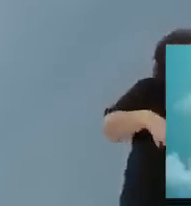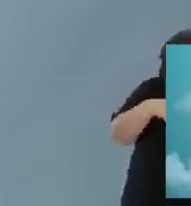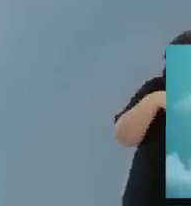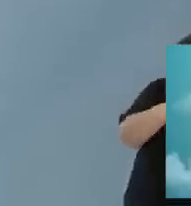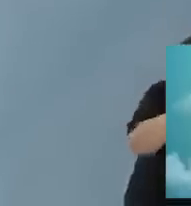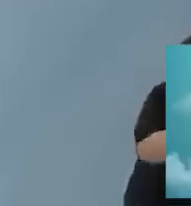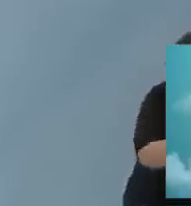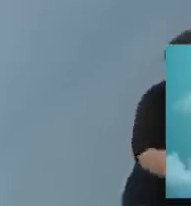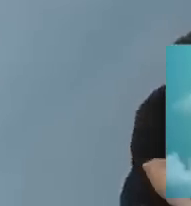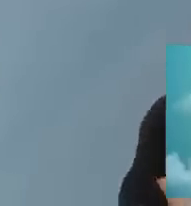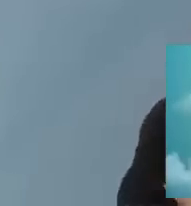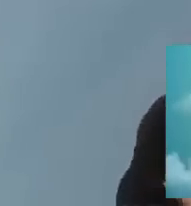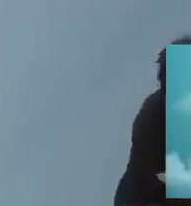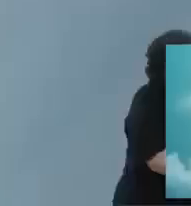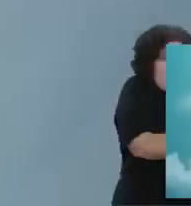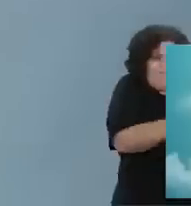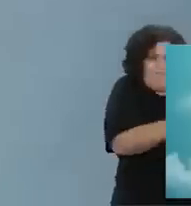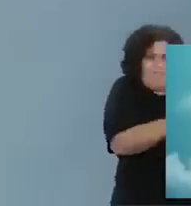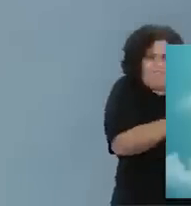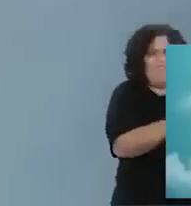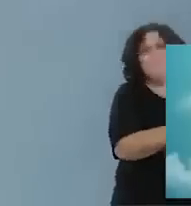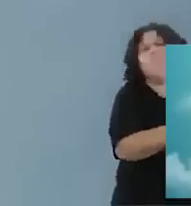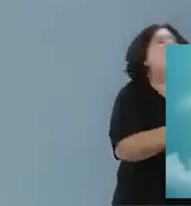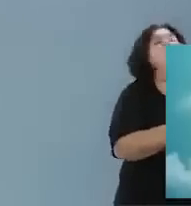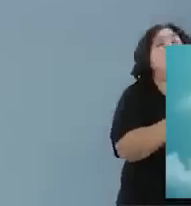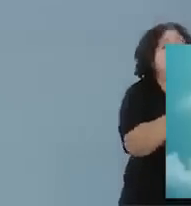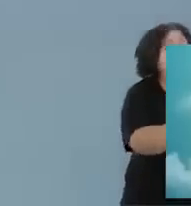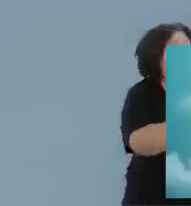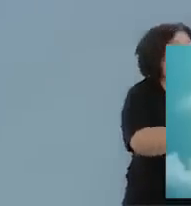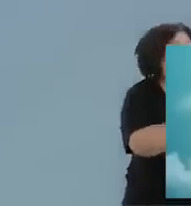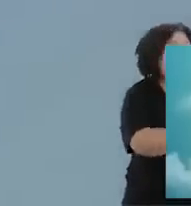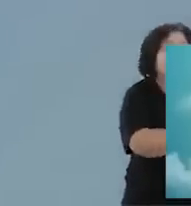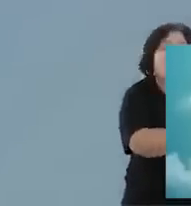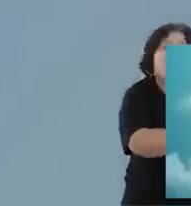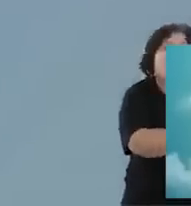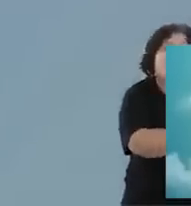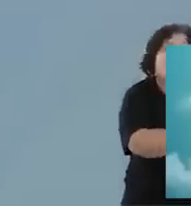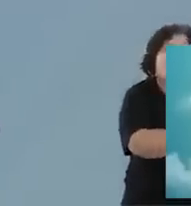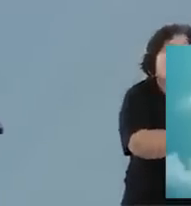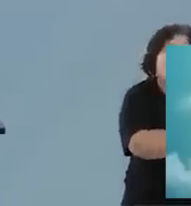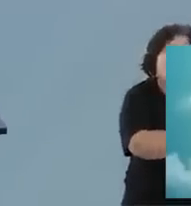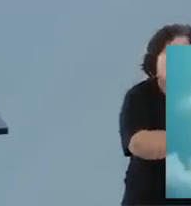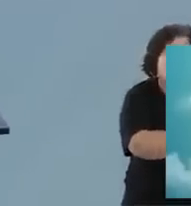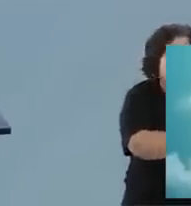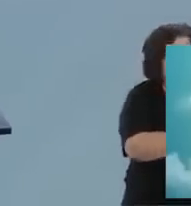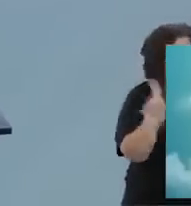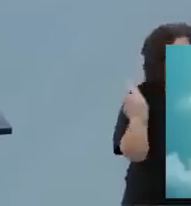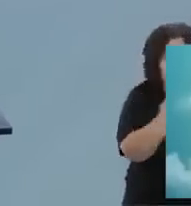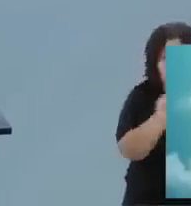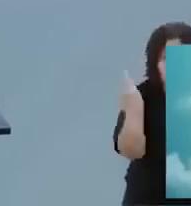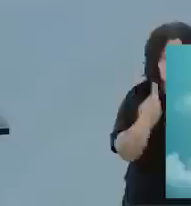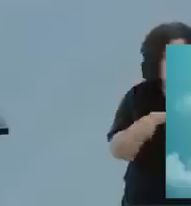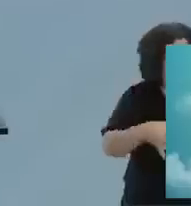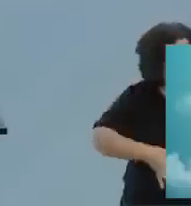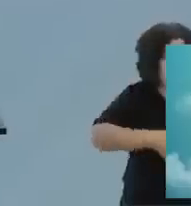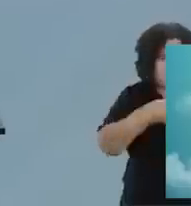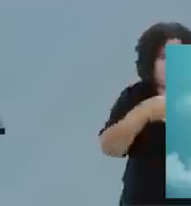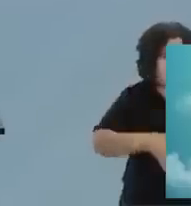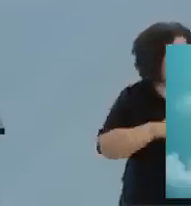ajudá-lo, eu vou levantá-lo, eu vou estar do lado dele, eu vou ser suporte para ele. Não é julgar, não é